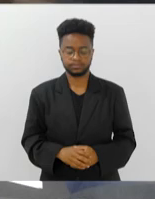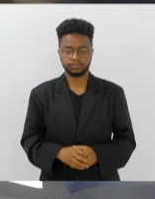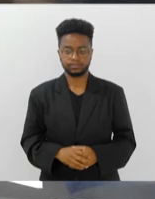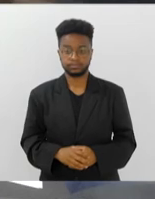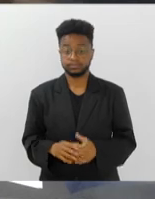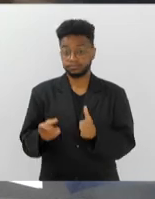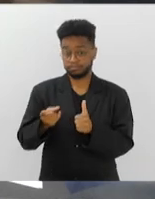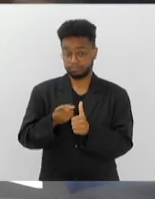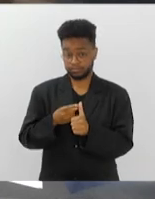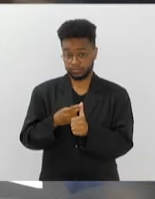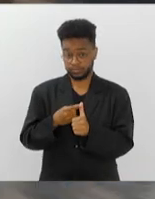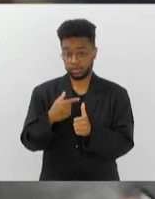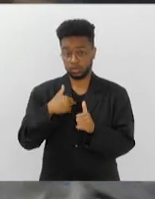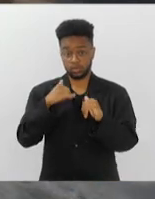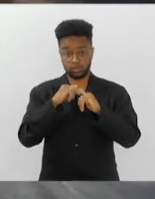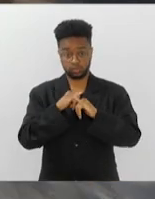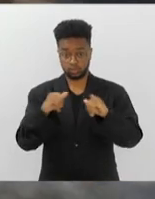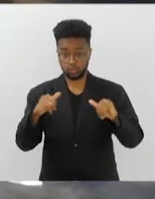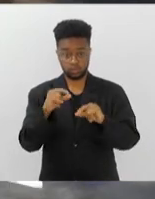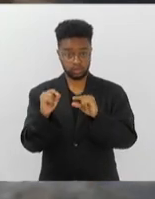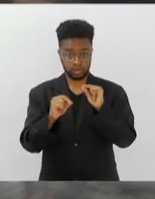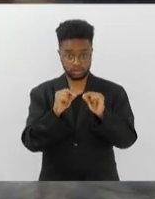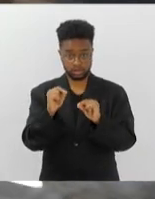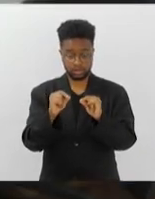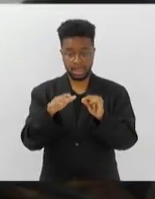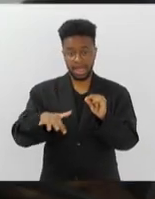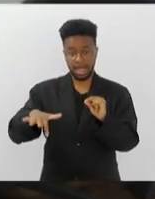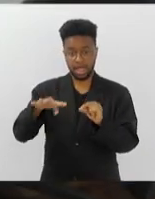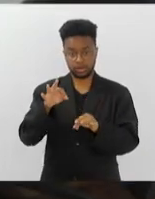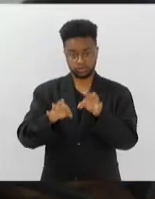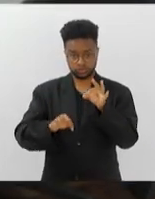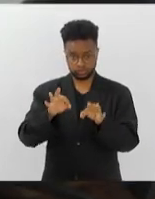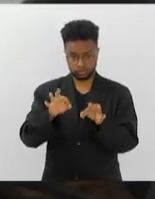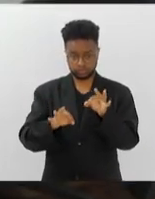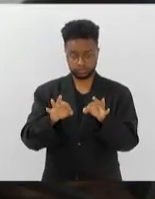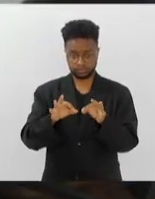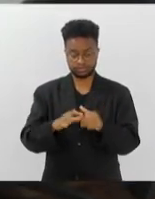Primeiro dizer o seguinte, do lado judicial,